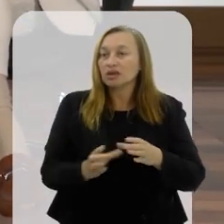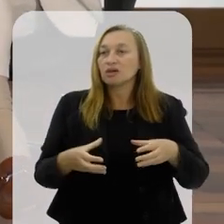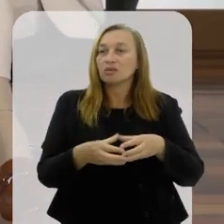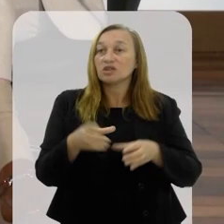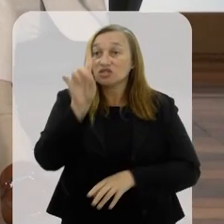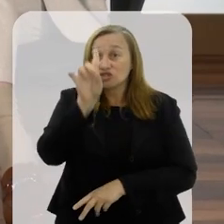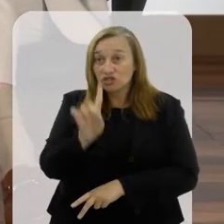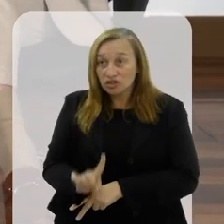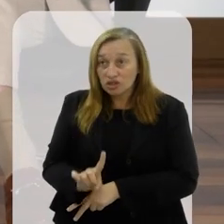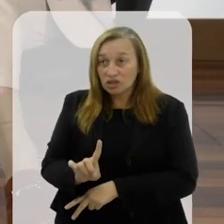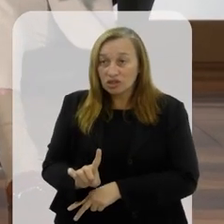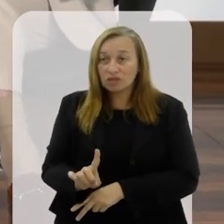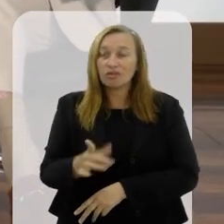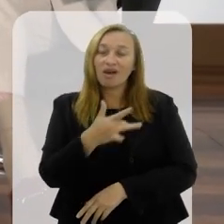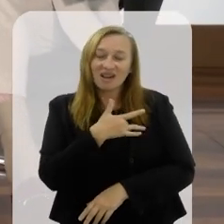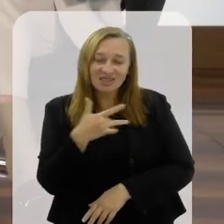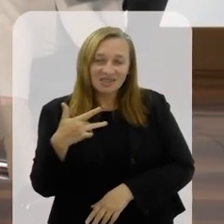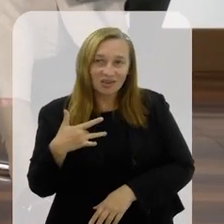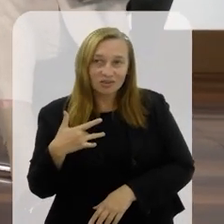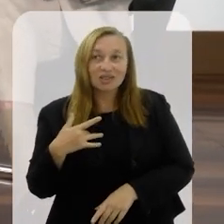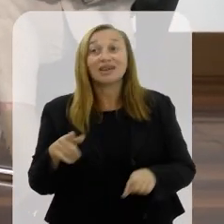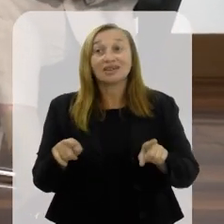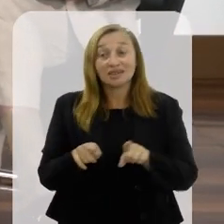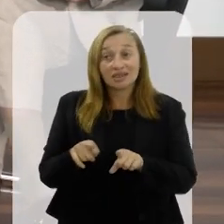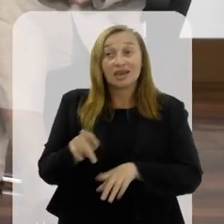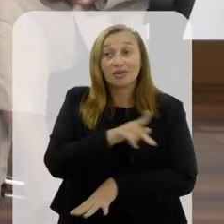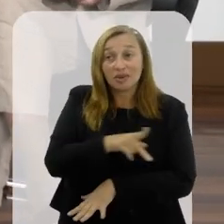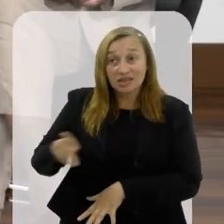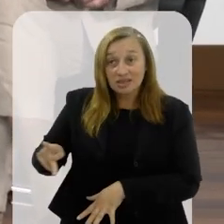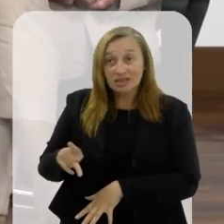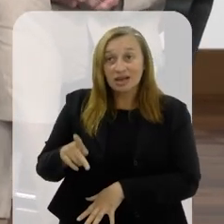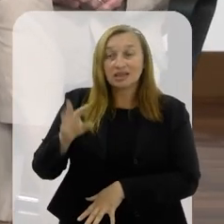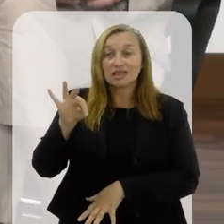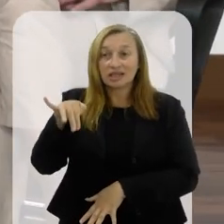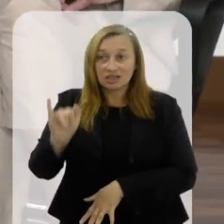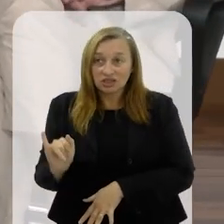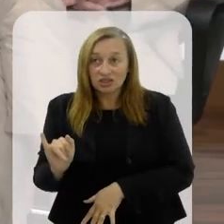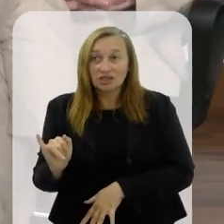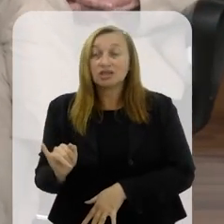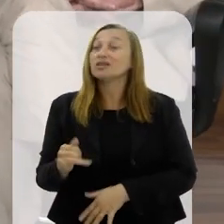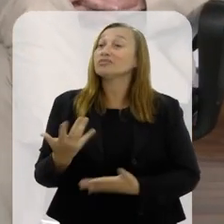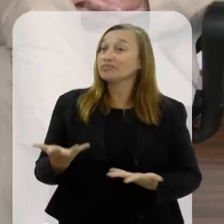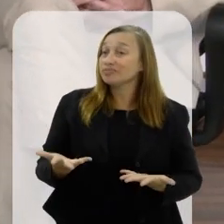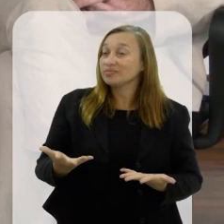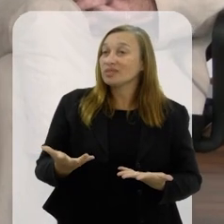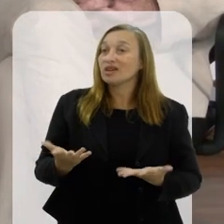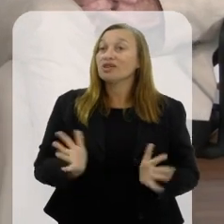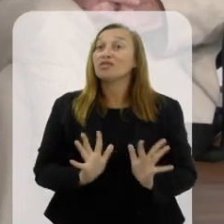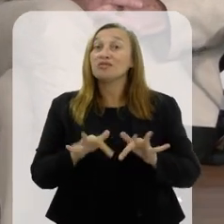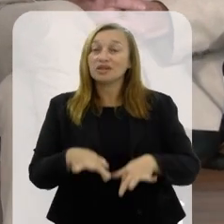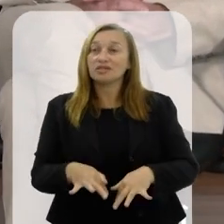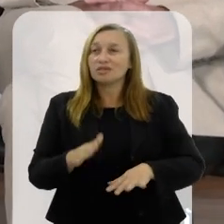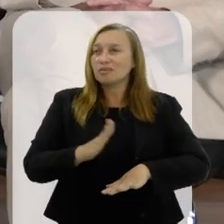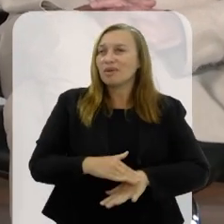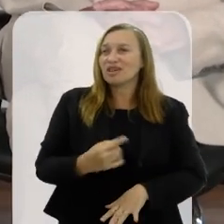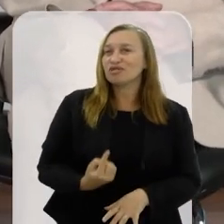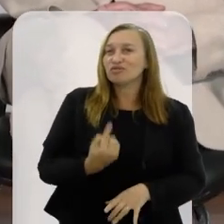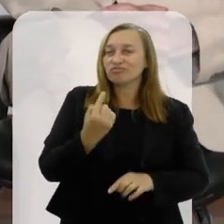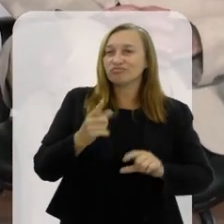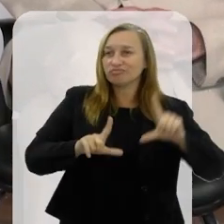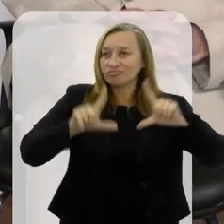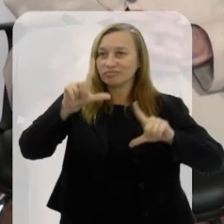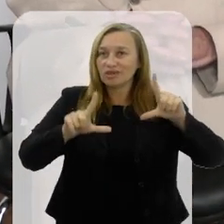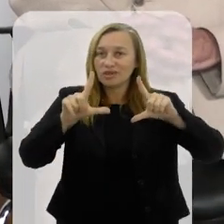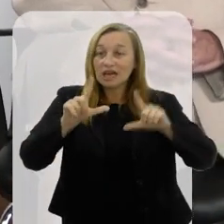Rocha, que integra a Comissão de Direito à Saúde, que é presidida pelo deputado Tandy Vieira. E com isso, chegamos